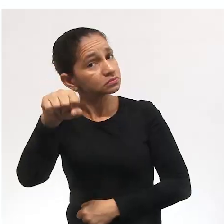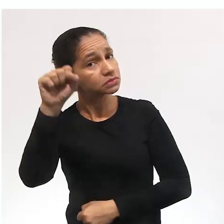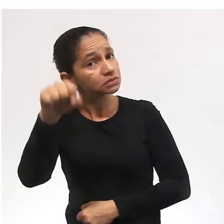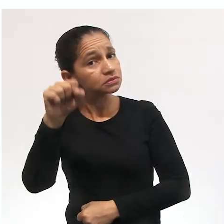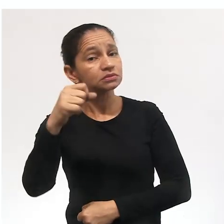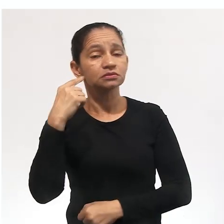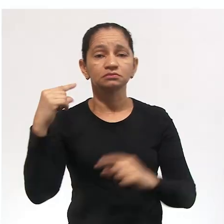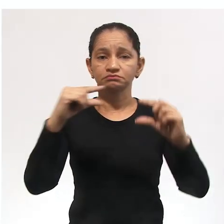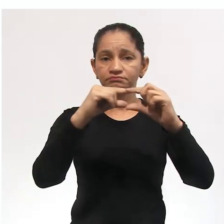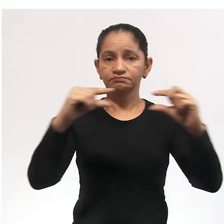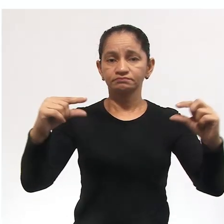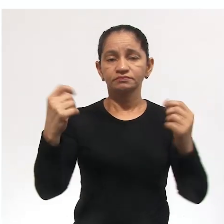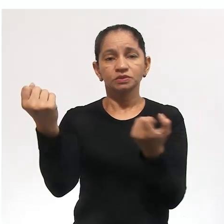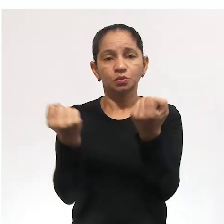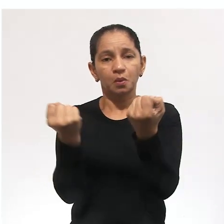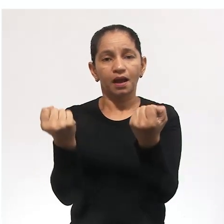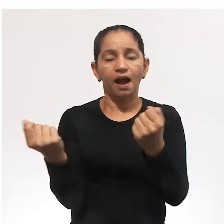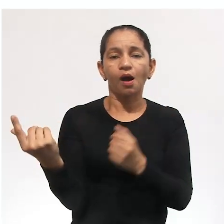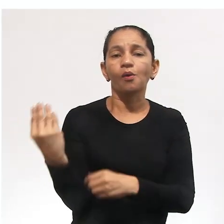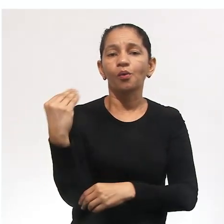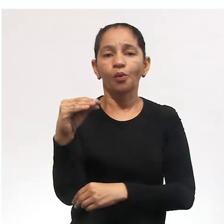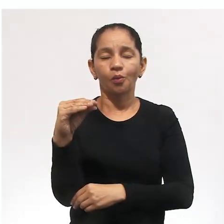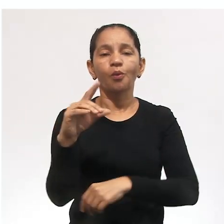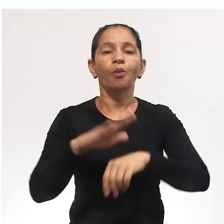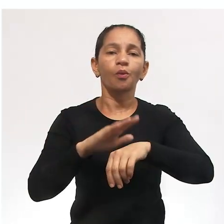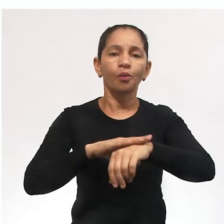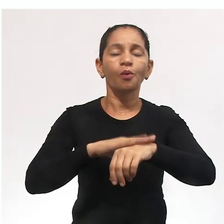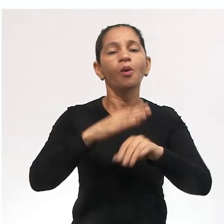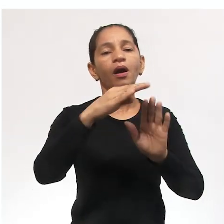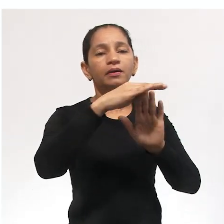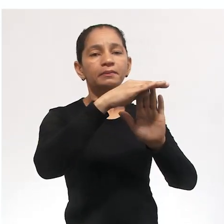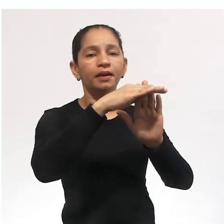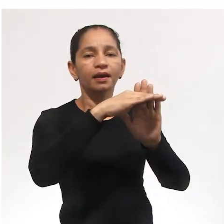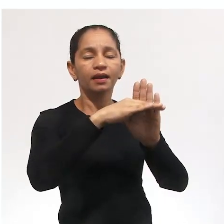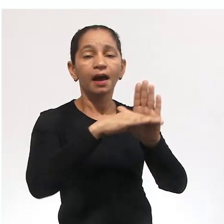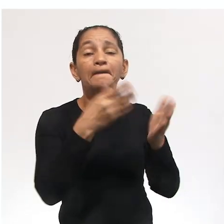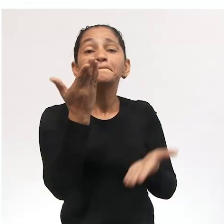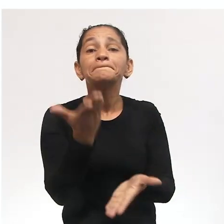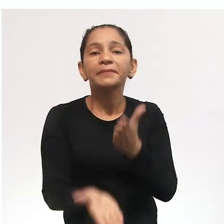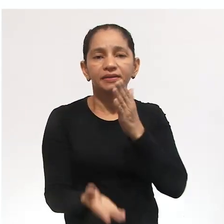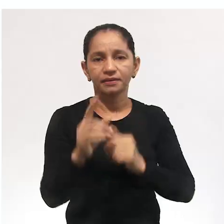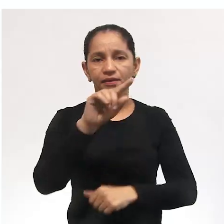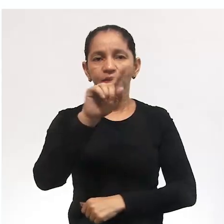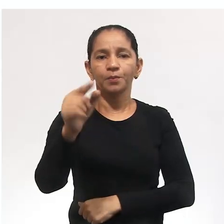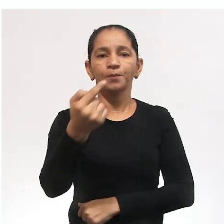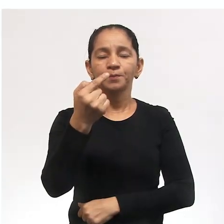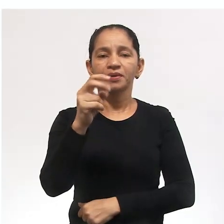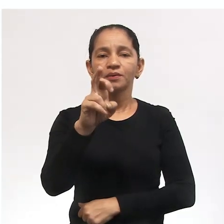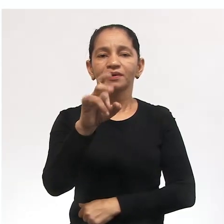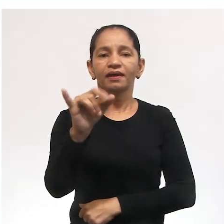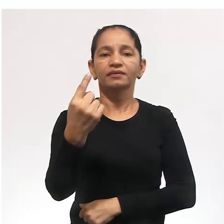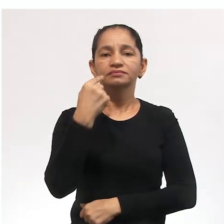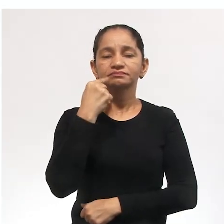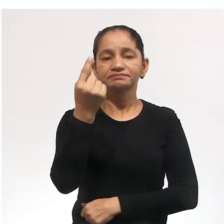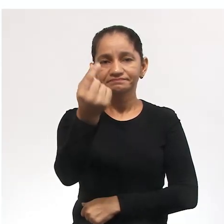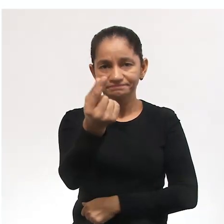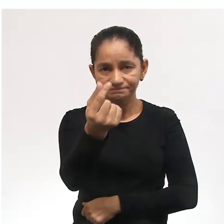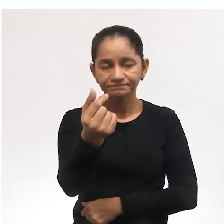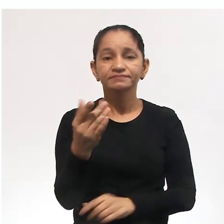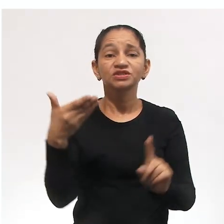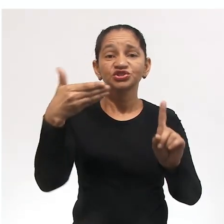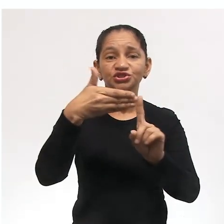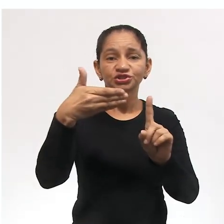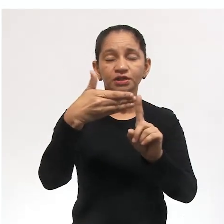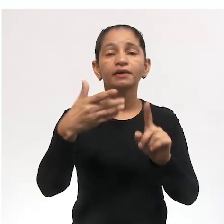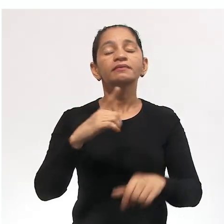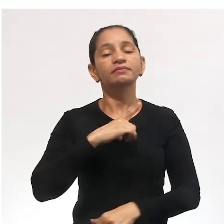e registrou essa despesa com depreciação no valor de R$ 1.500, tá certo? E a gente tem uma conta que corrige o nosso